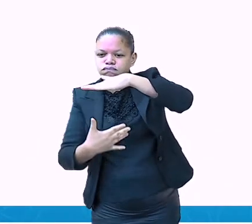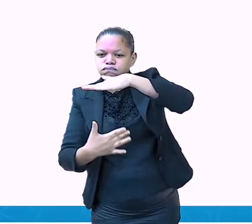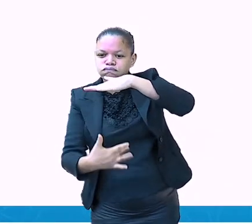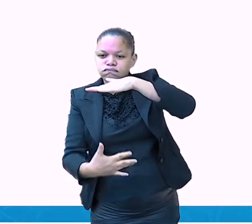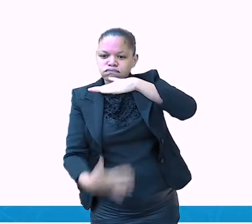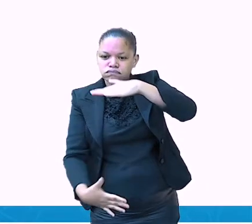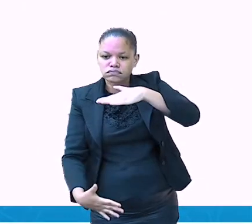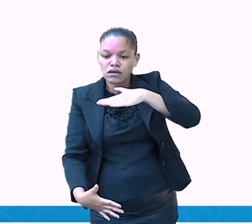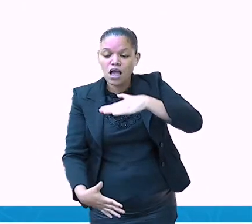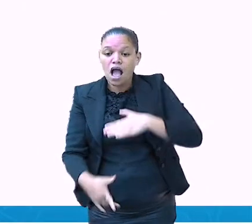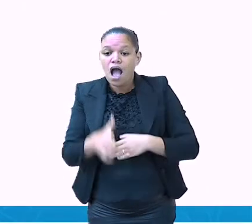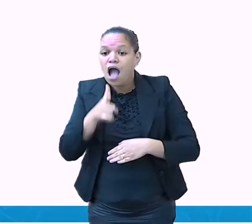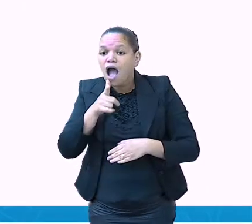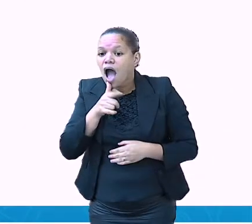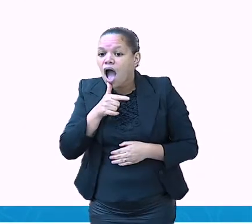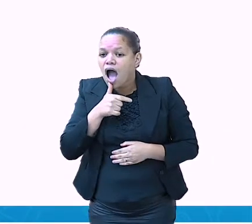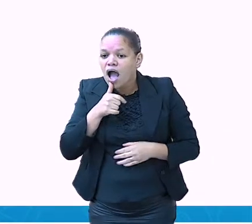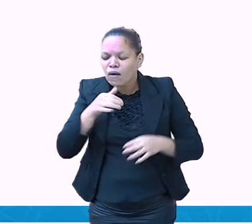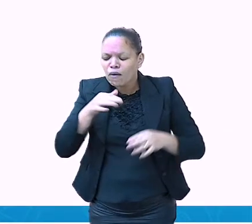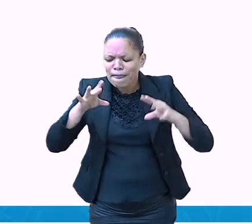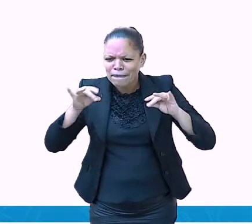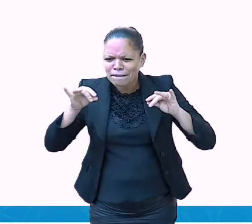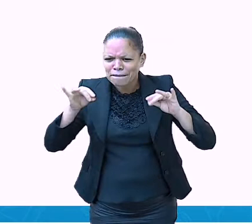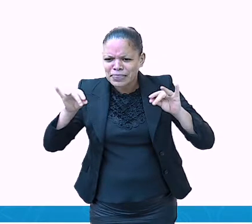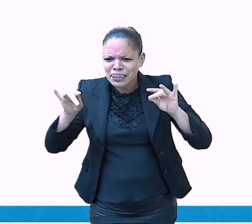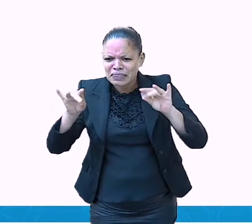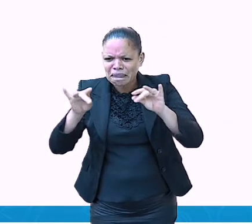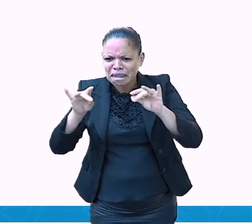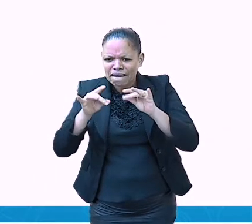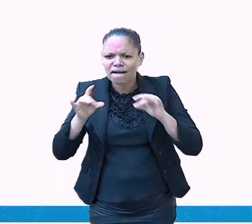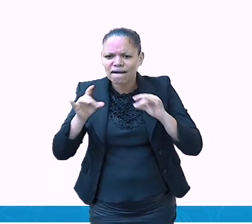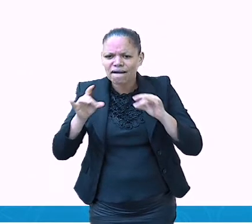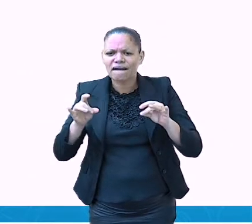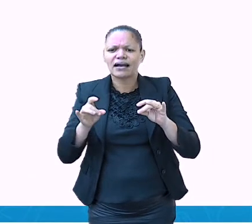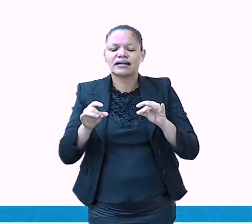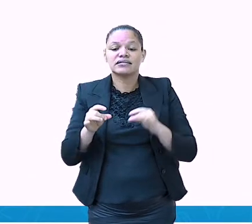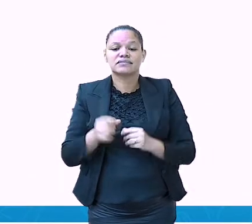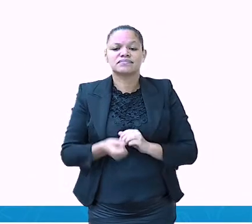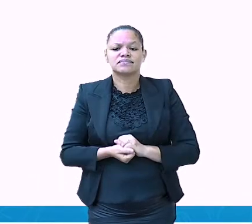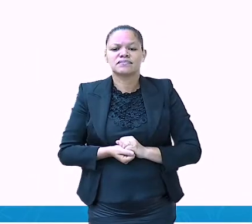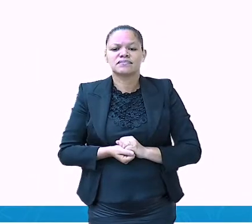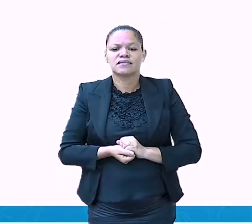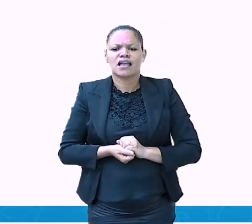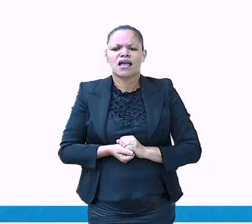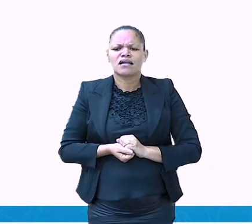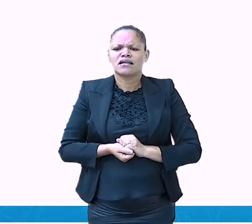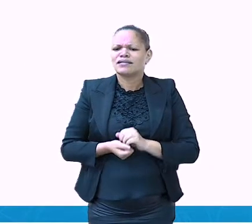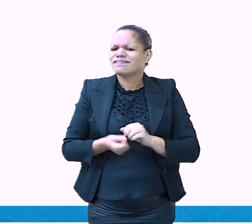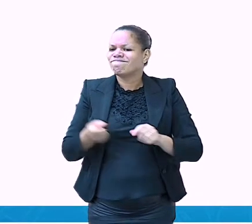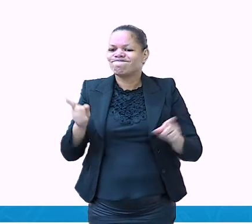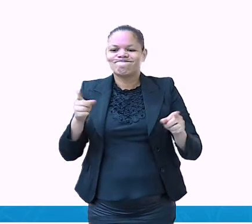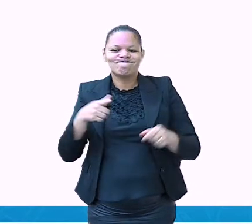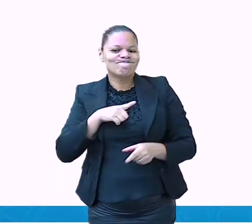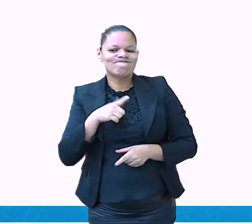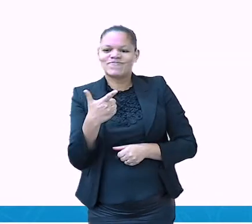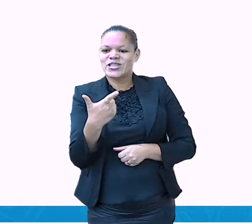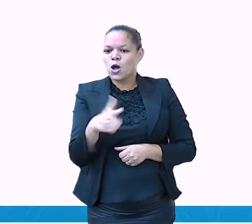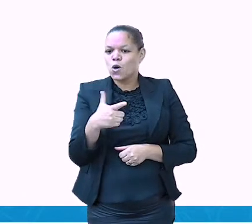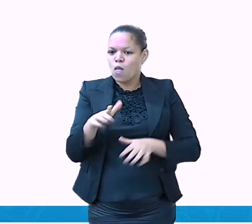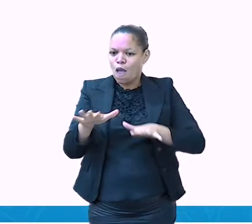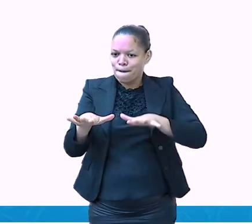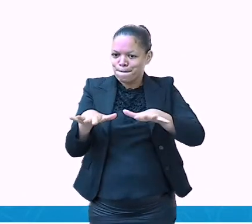Elas não se movem, então elas ficam presas ou em rochas ou em